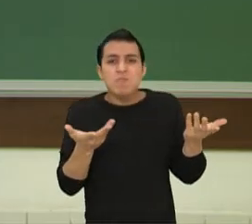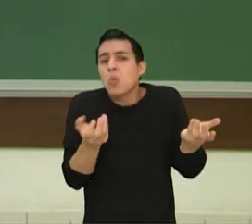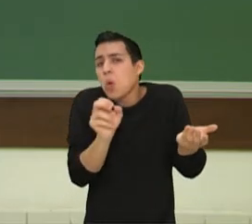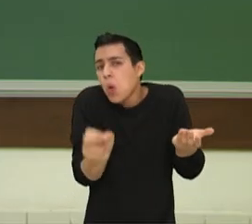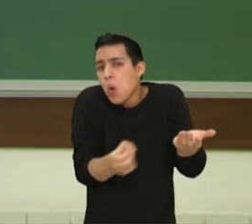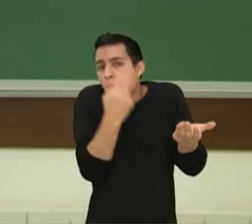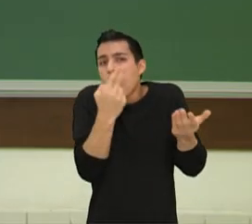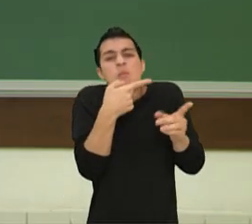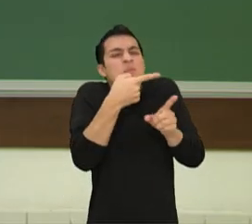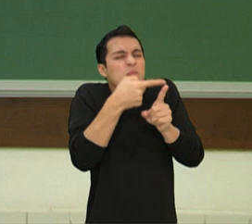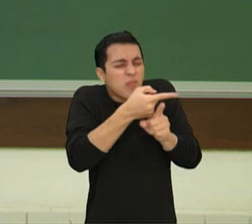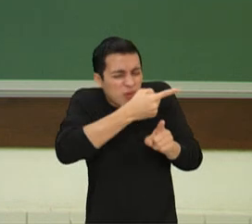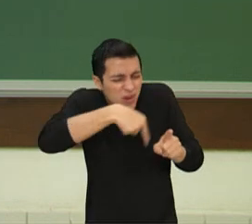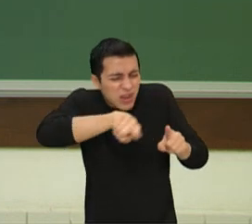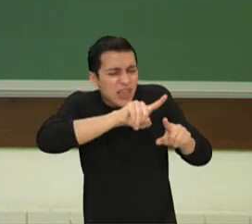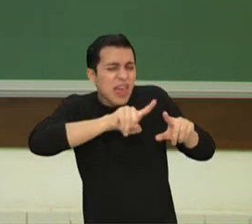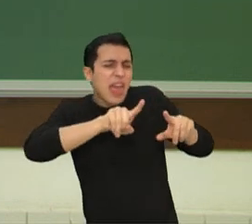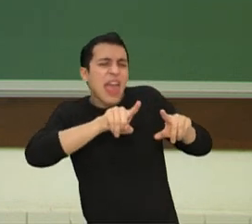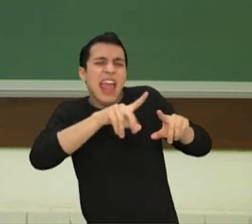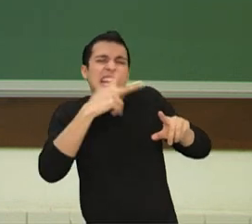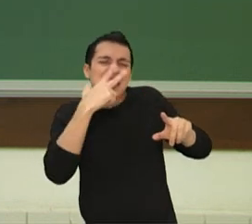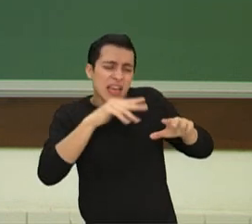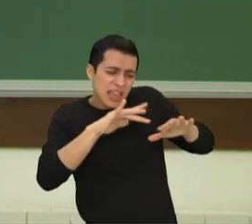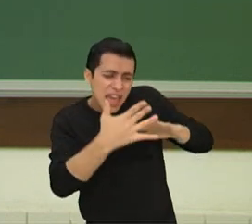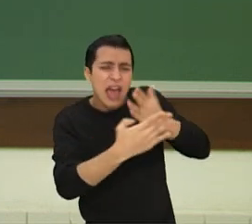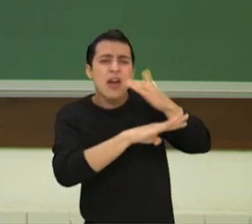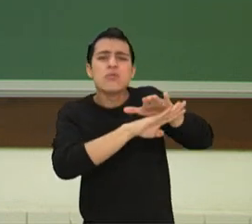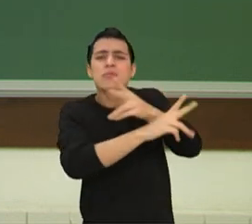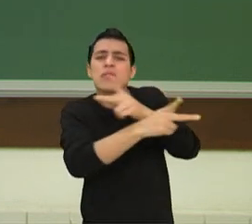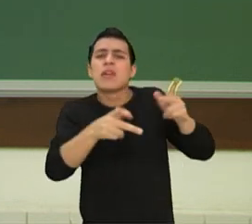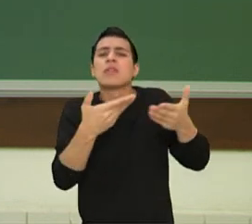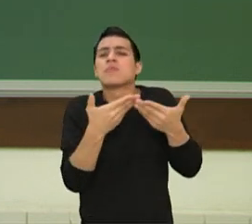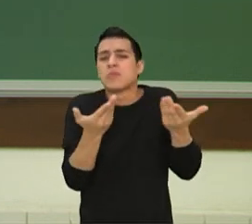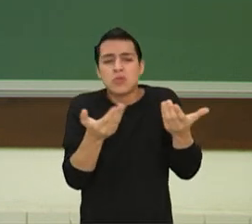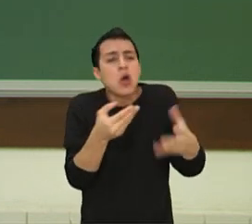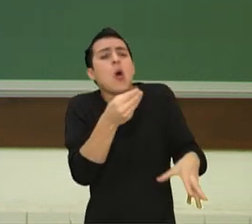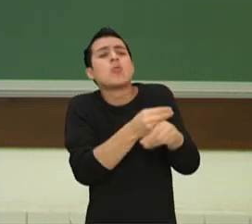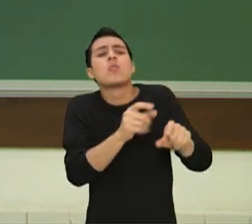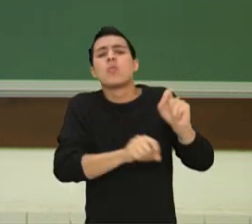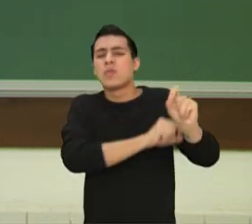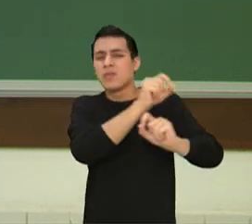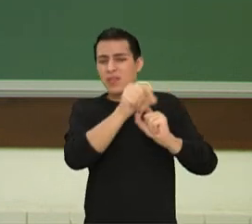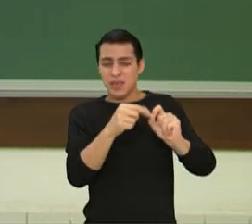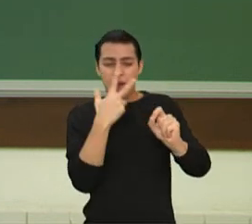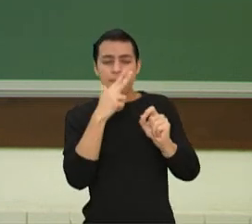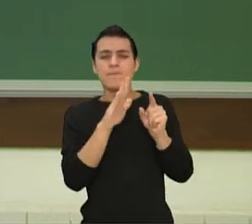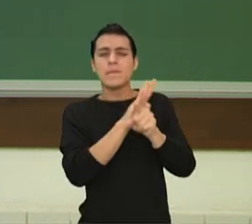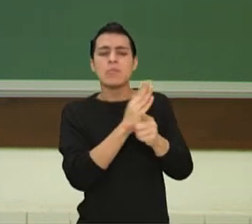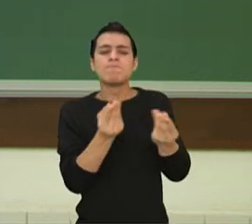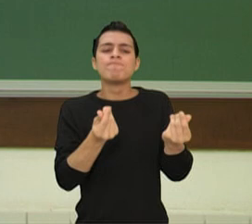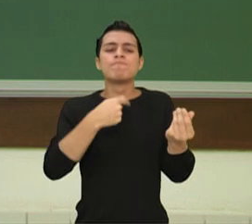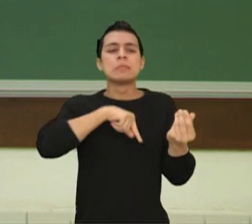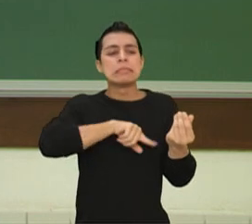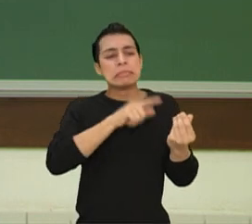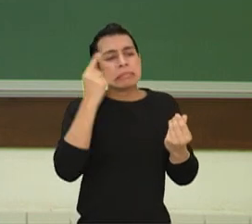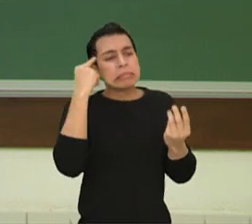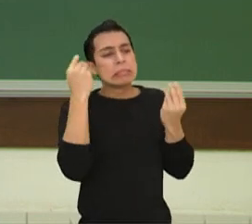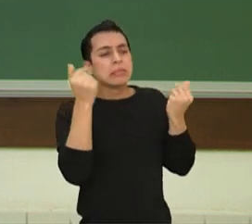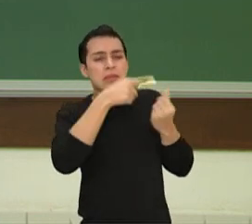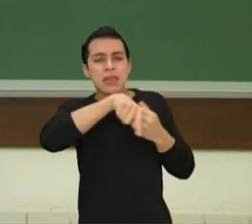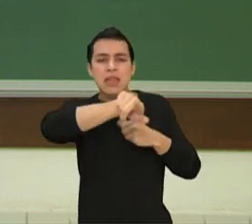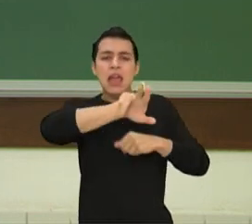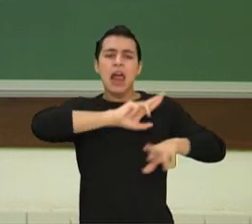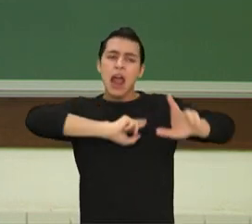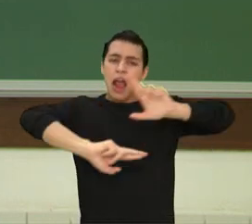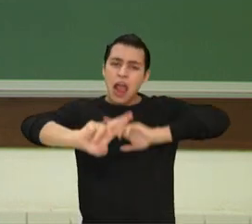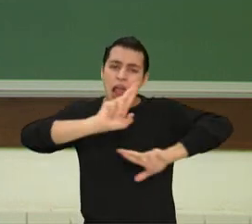ou por que as redes sociais colaboram nos estudos dela, certo? Se transformou em uma subjetiva. A pessoa